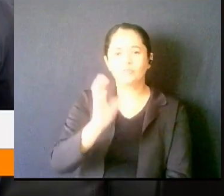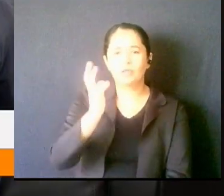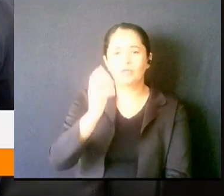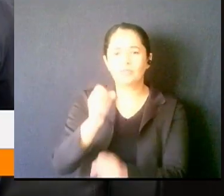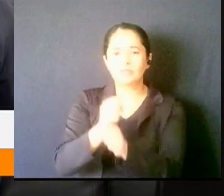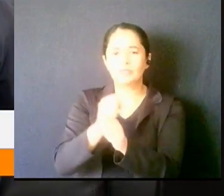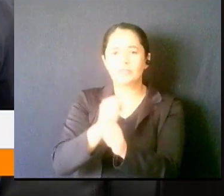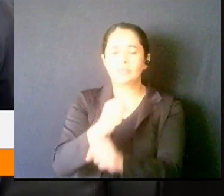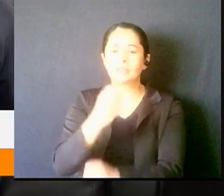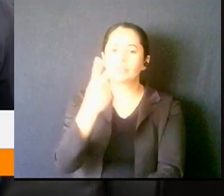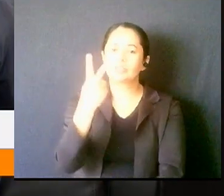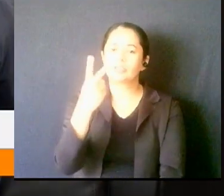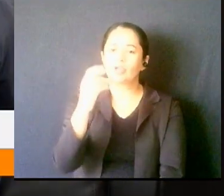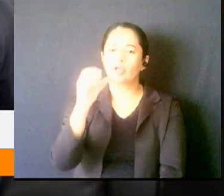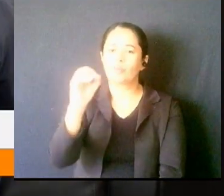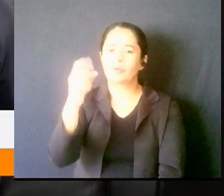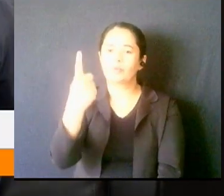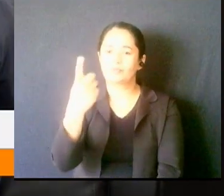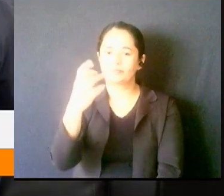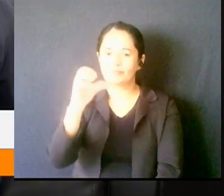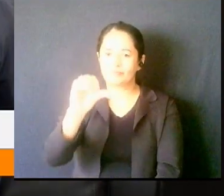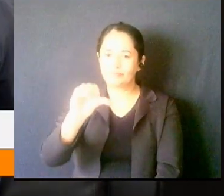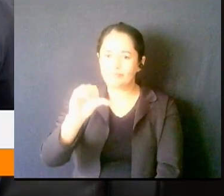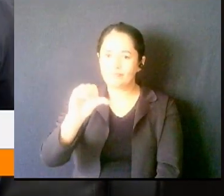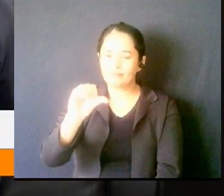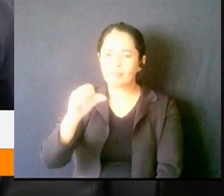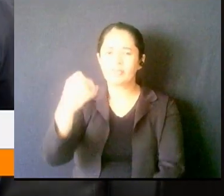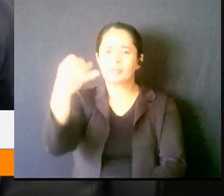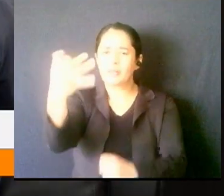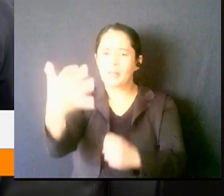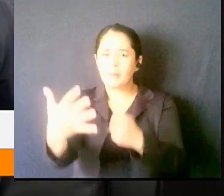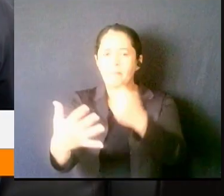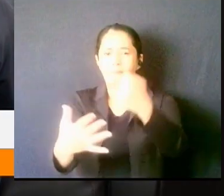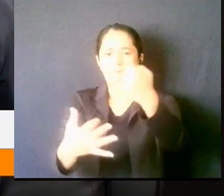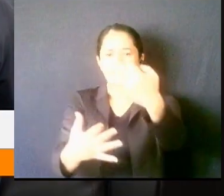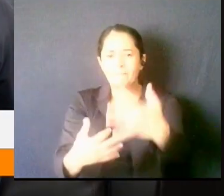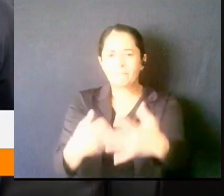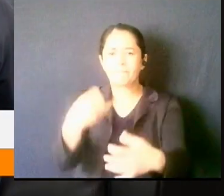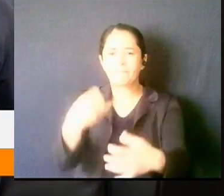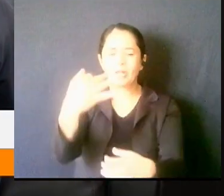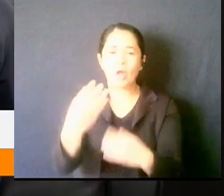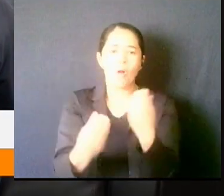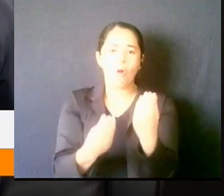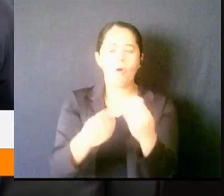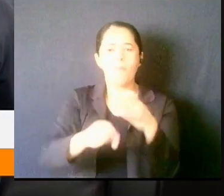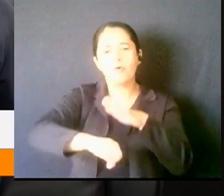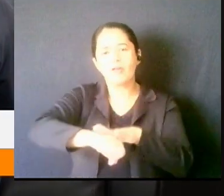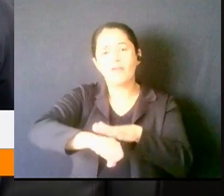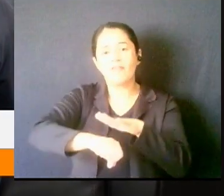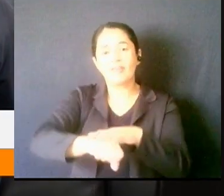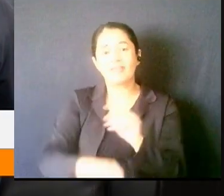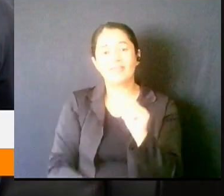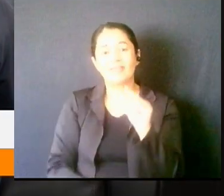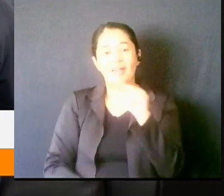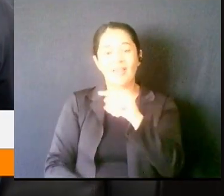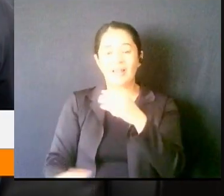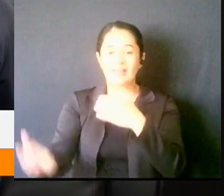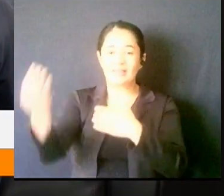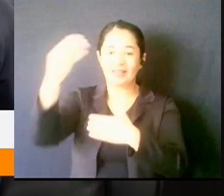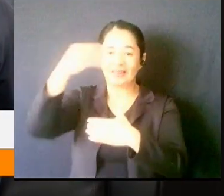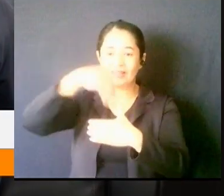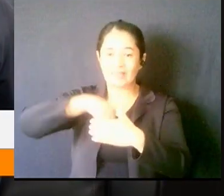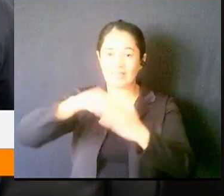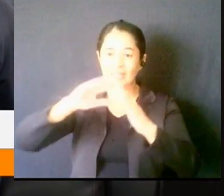pandemia. Sim. E ela dá uma visão para a gente, como ela é feita na escola. no 9º ano, ela dá uma